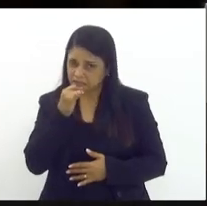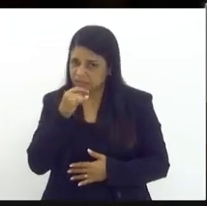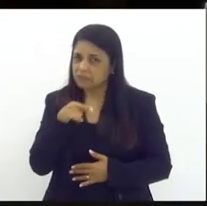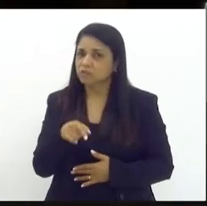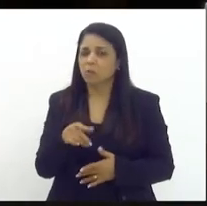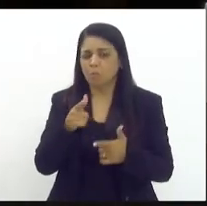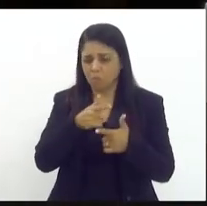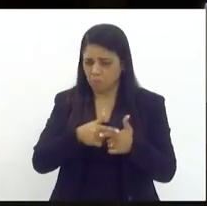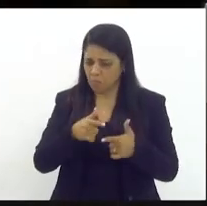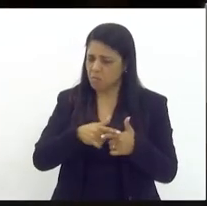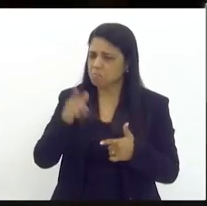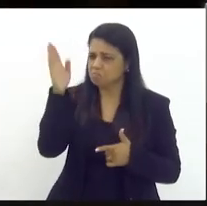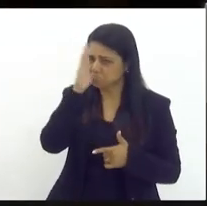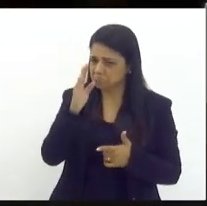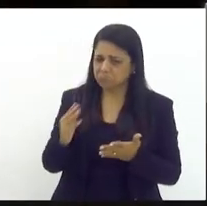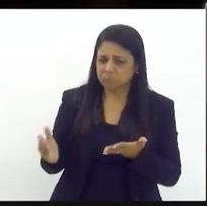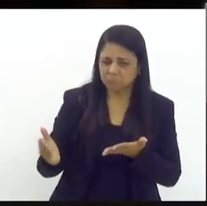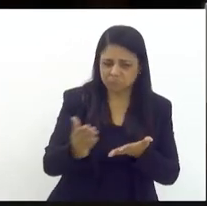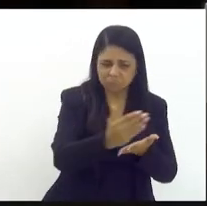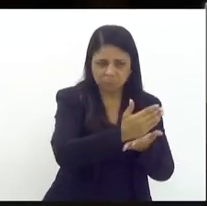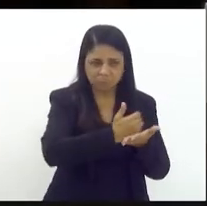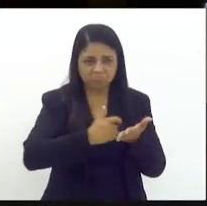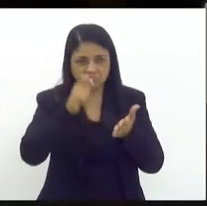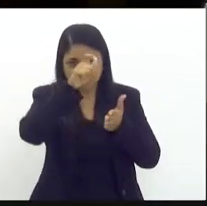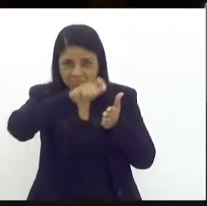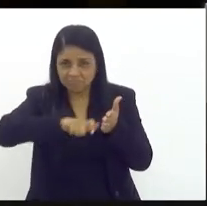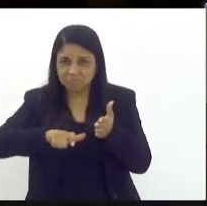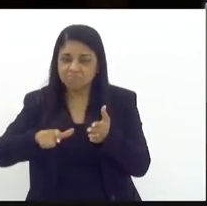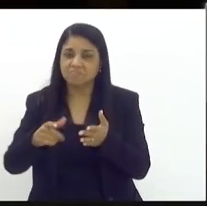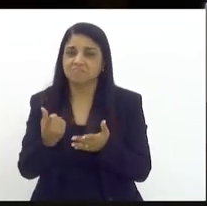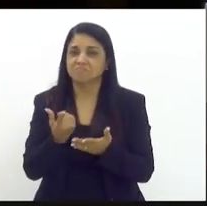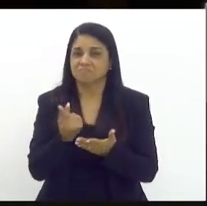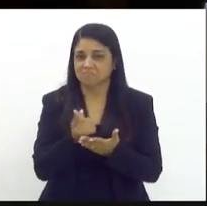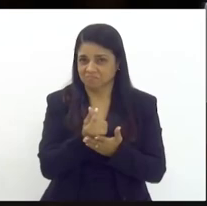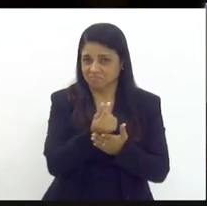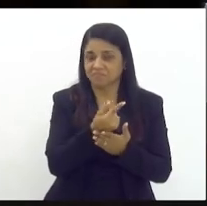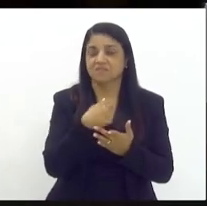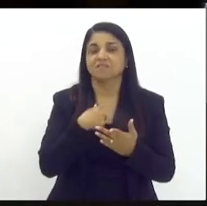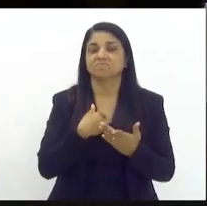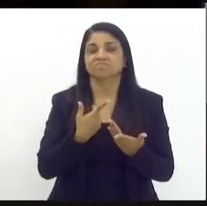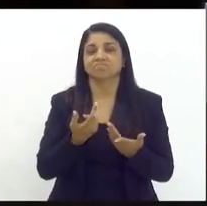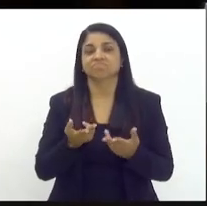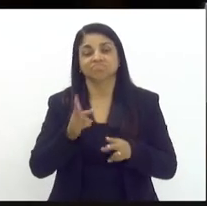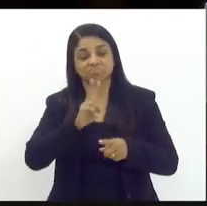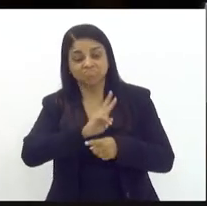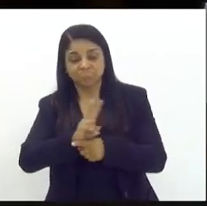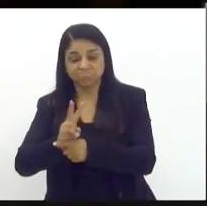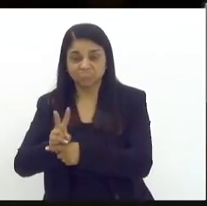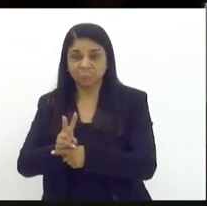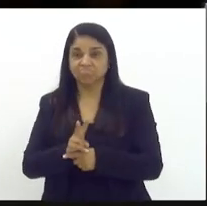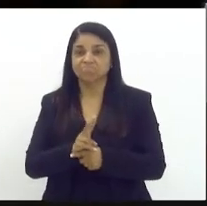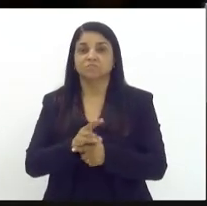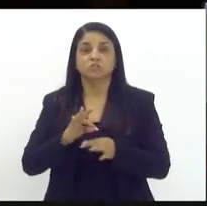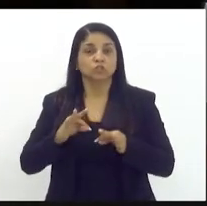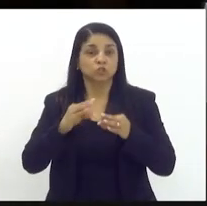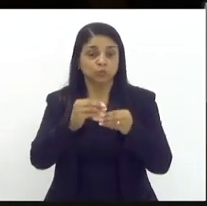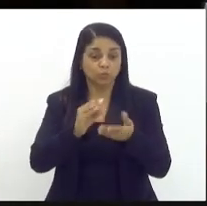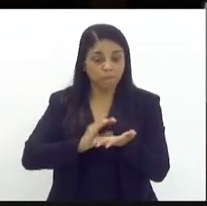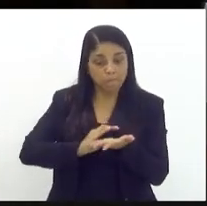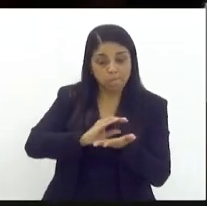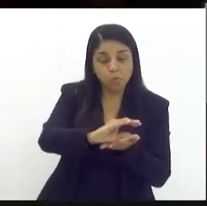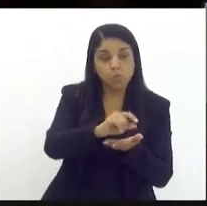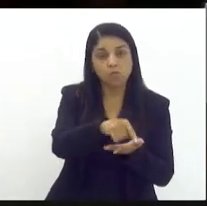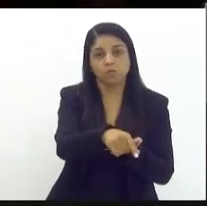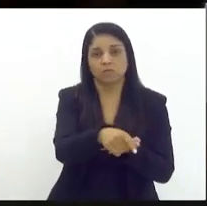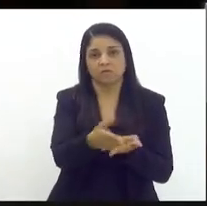brasileiro em matéria tributária o espírito ortodoxo conservador da suprema corte onde toda a matéria tributária vai parar